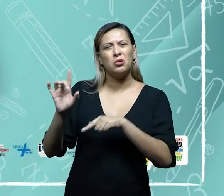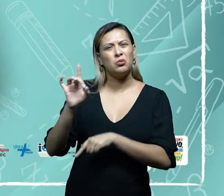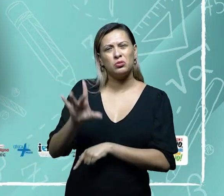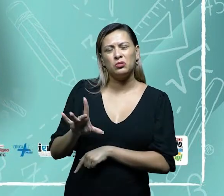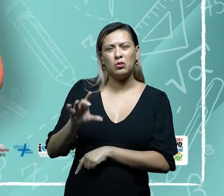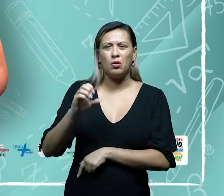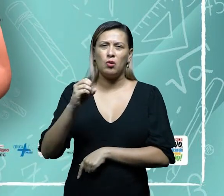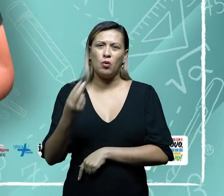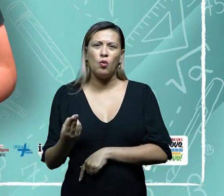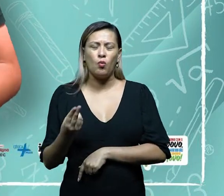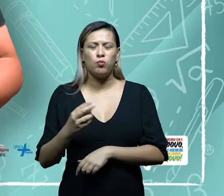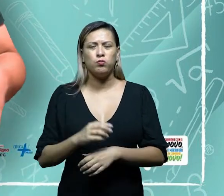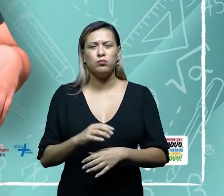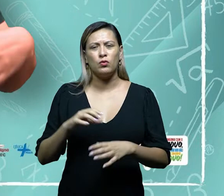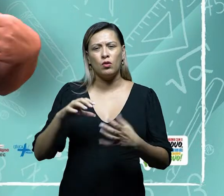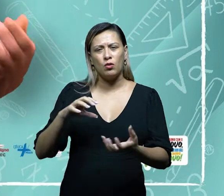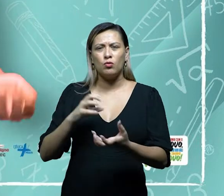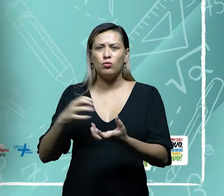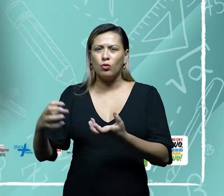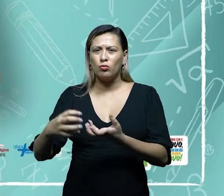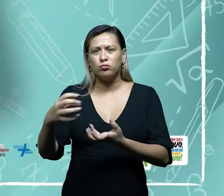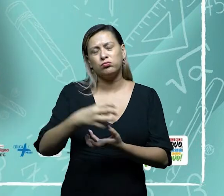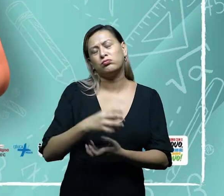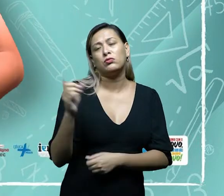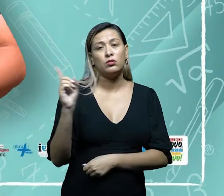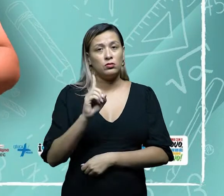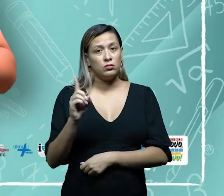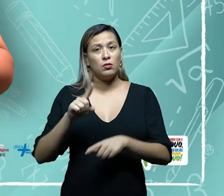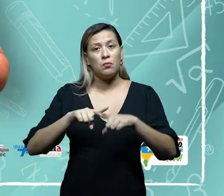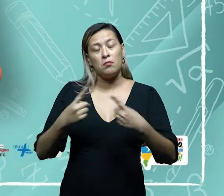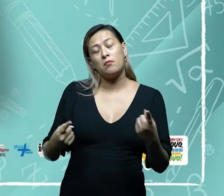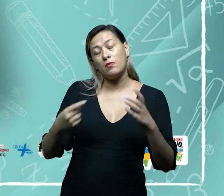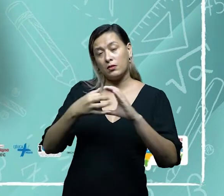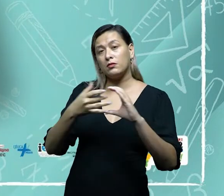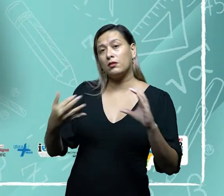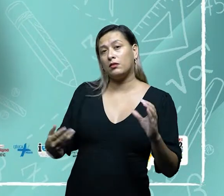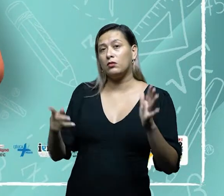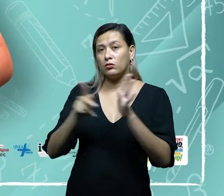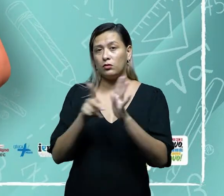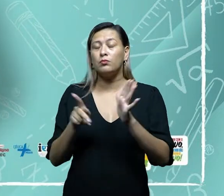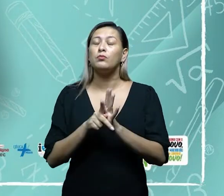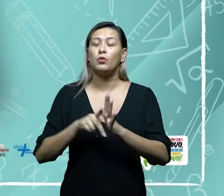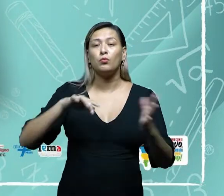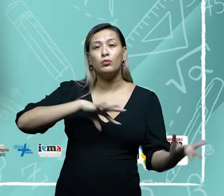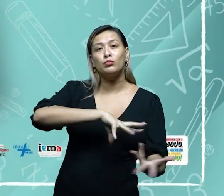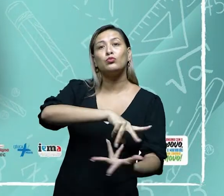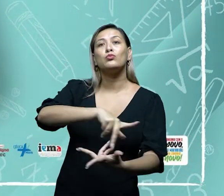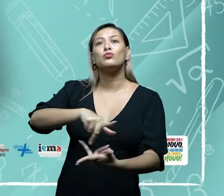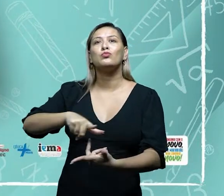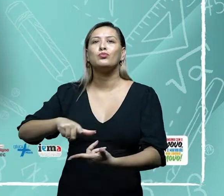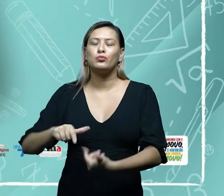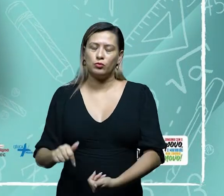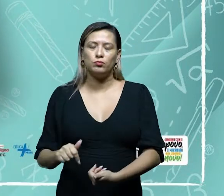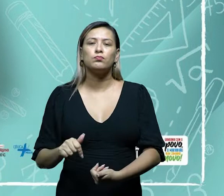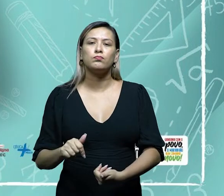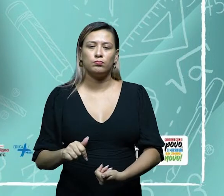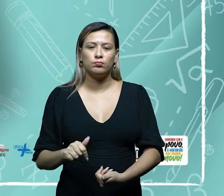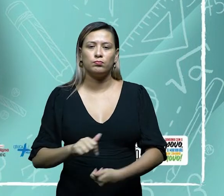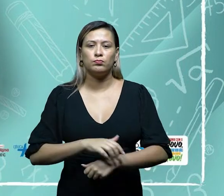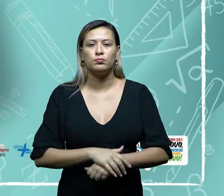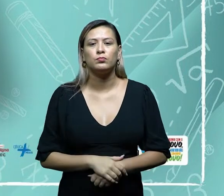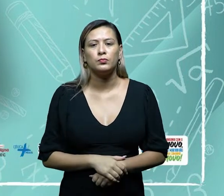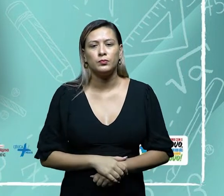regiões ou continentes, não. Eles têm essa característica, né, da universalidade, né? Eles se expandem por todo o território,